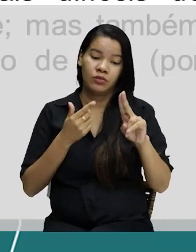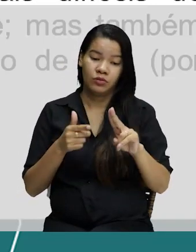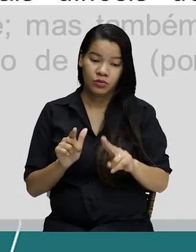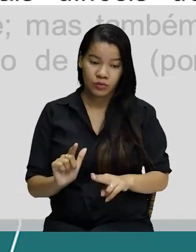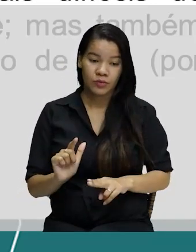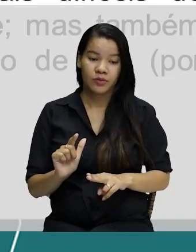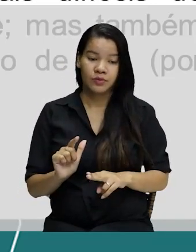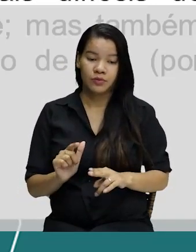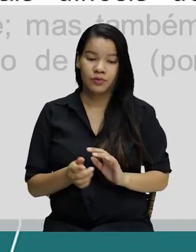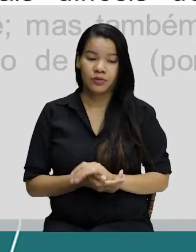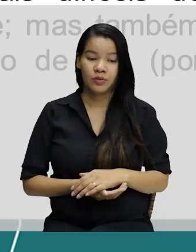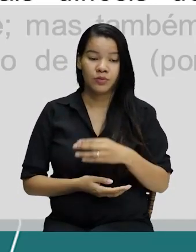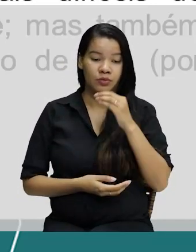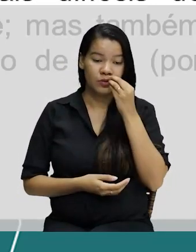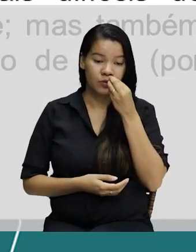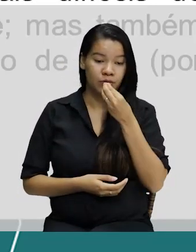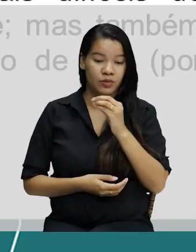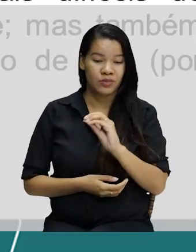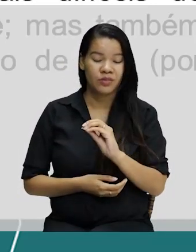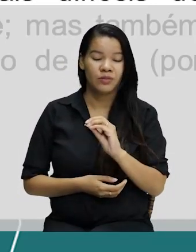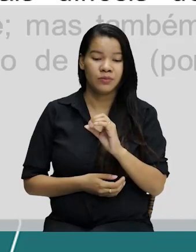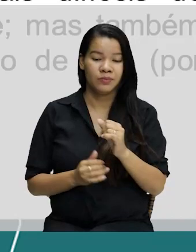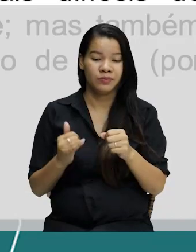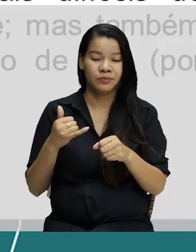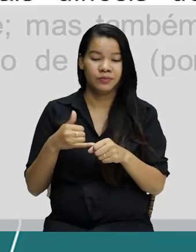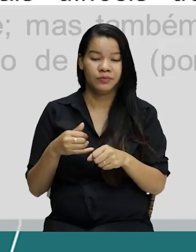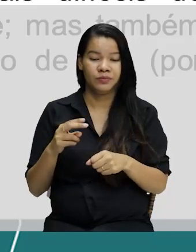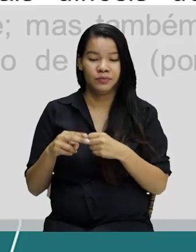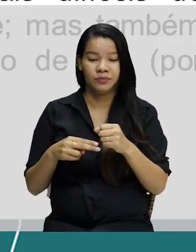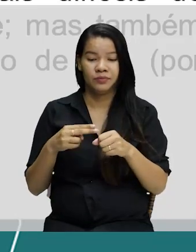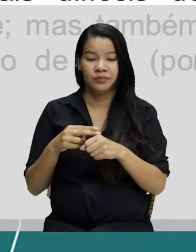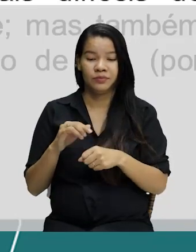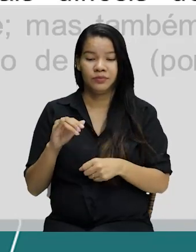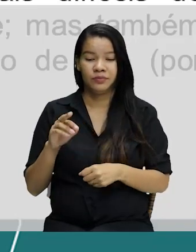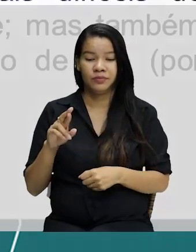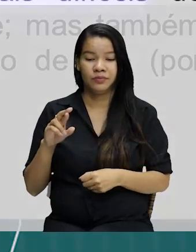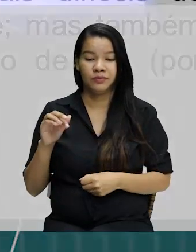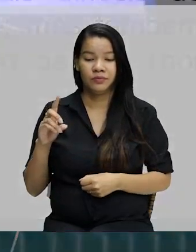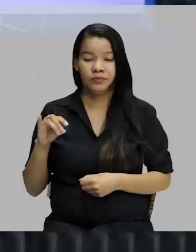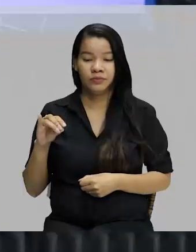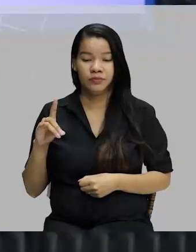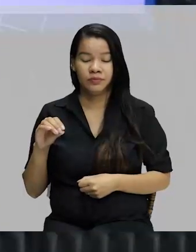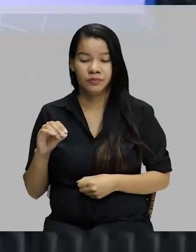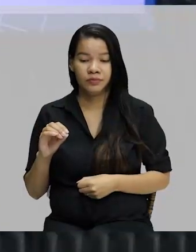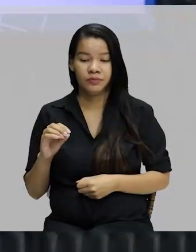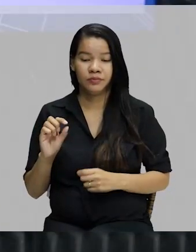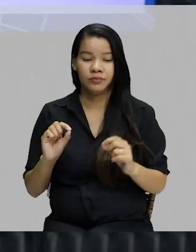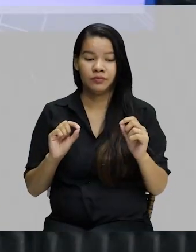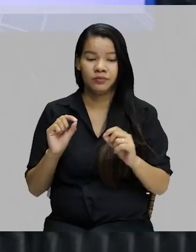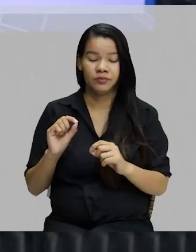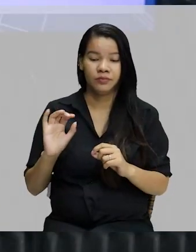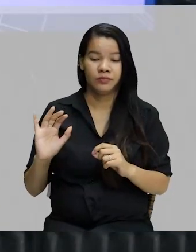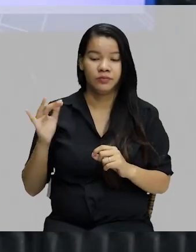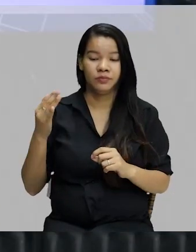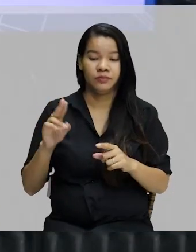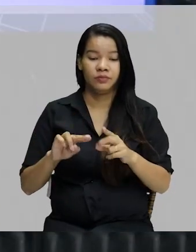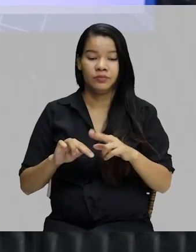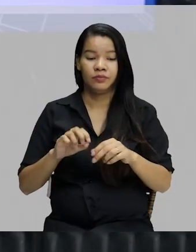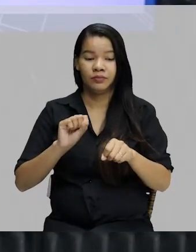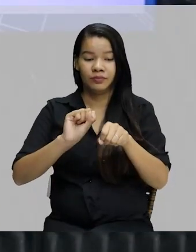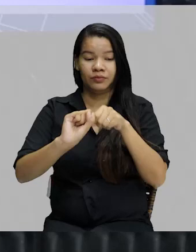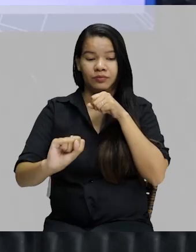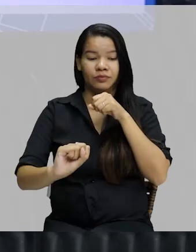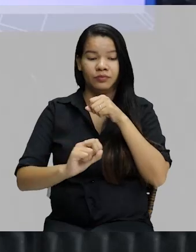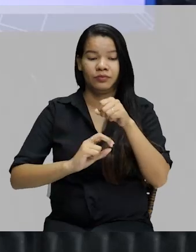O desperdício de combustível nuclear irradiado derivado da fissão nuclear no núcleo